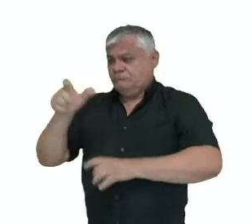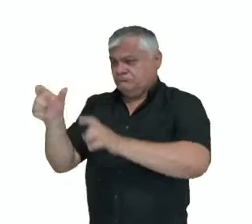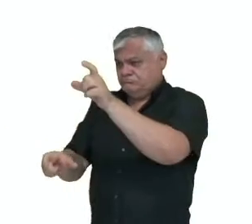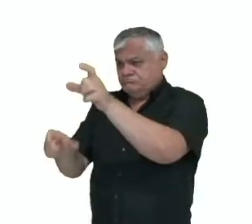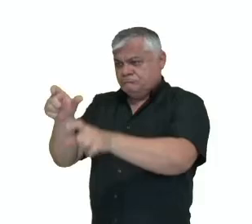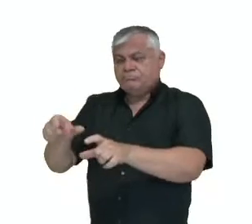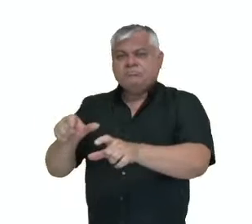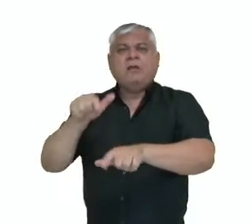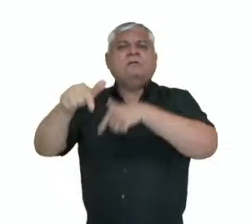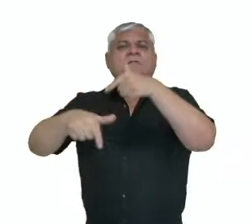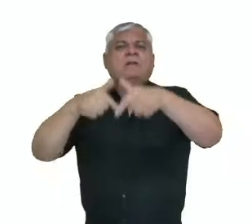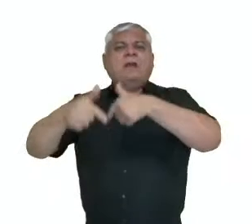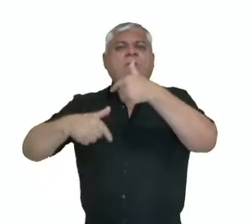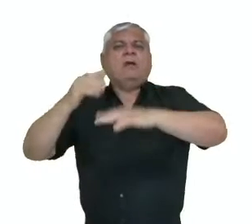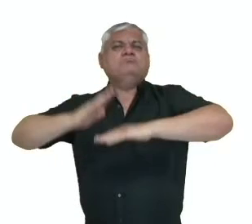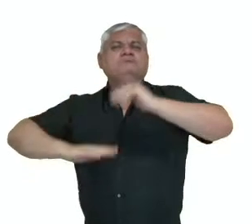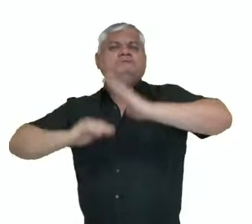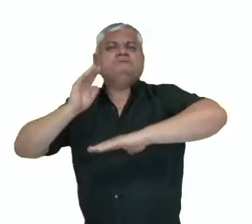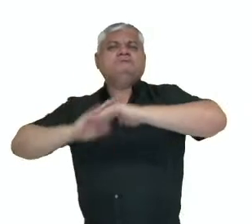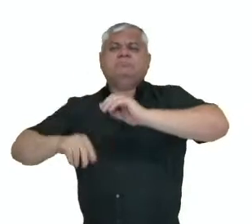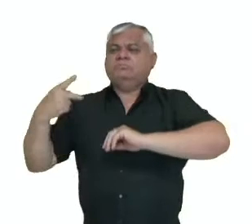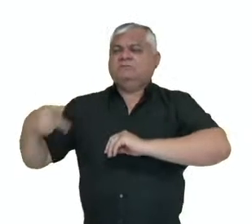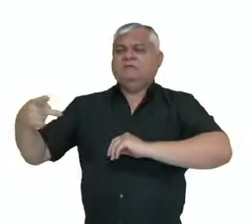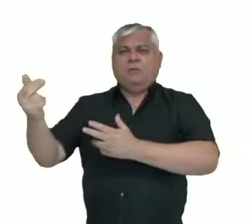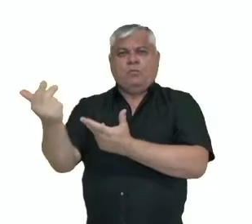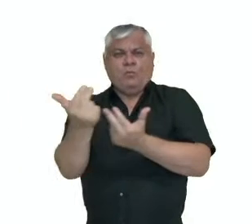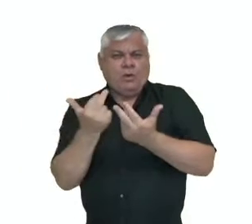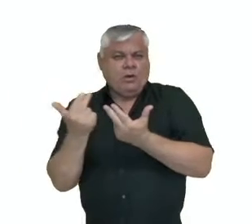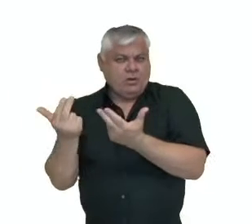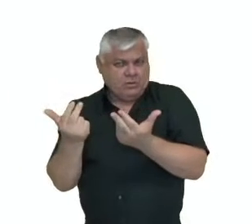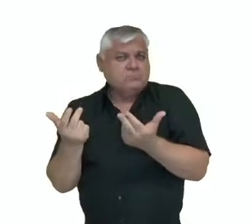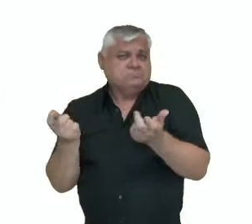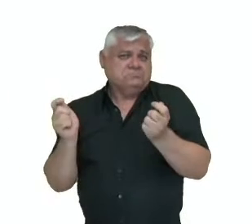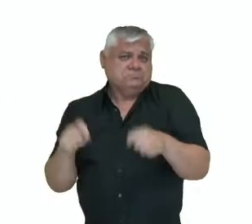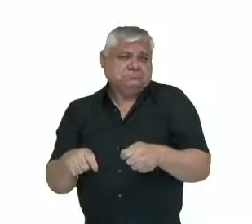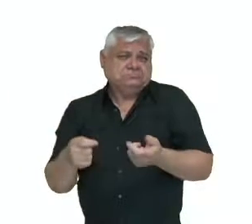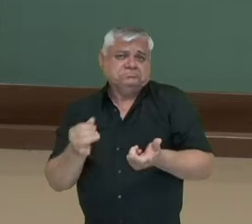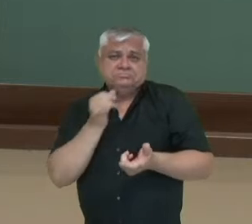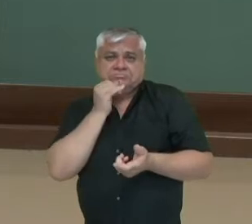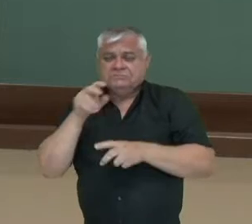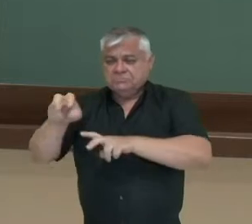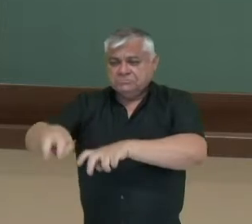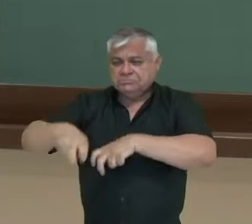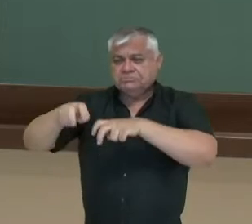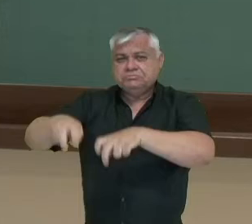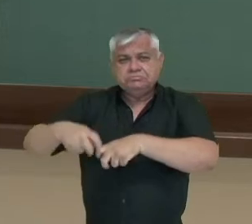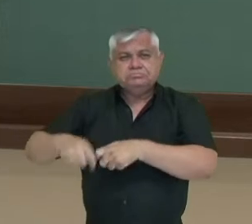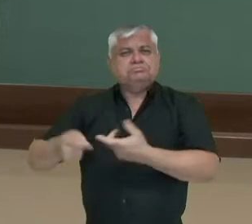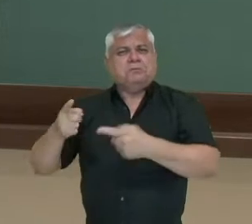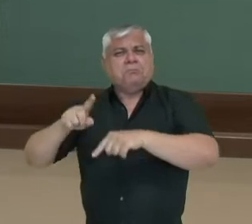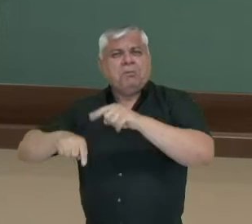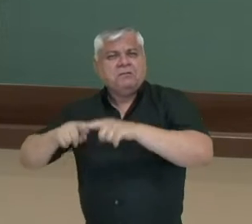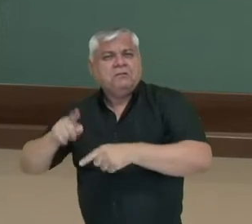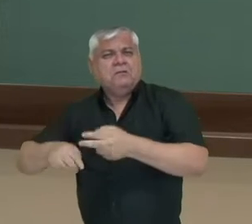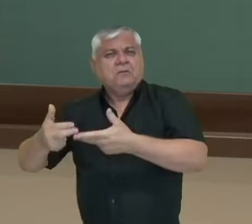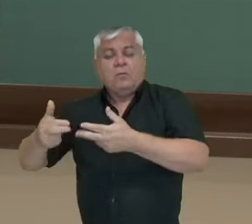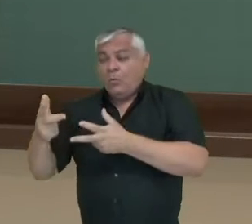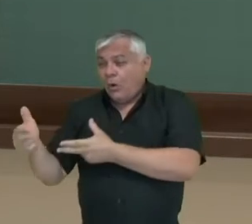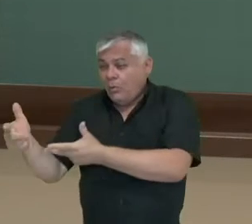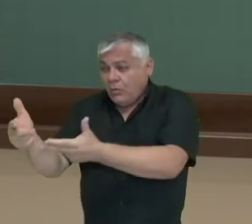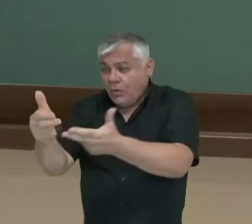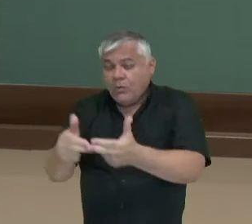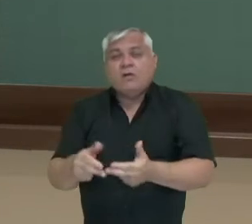uma atividade econômica em comum, como a gente falou lá das cooperativas agrícolas, né? São agricultores